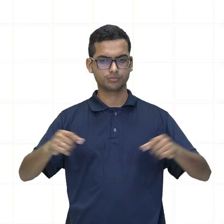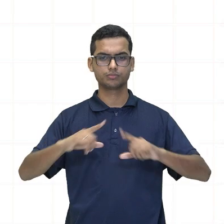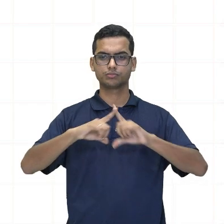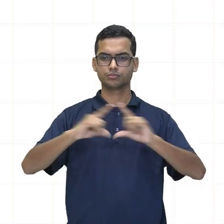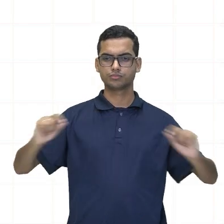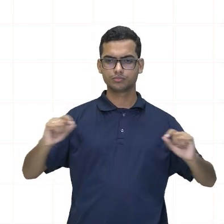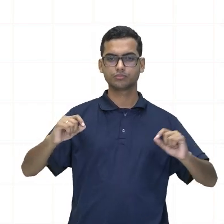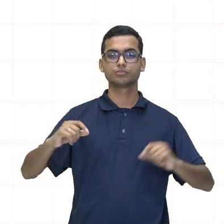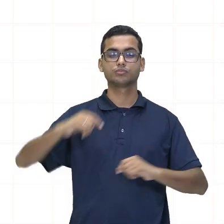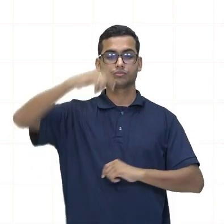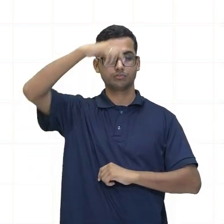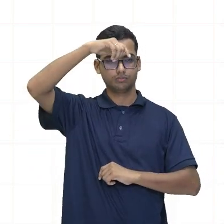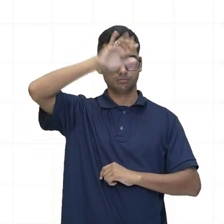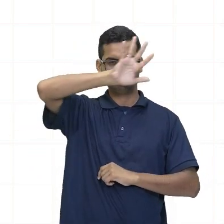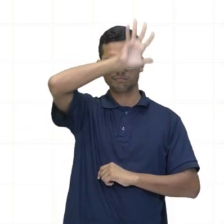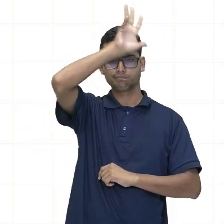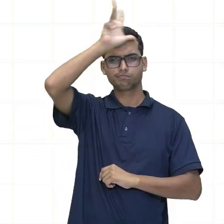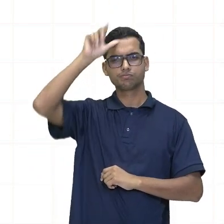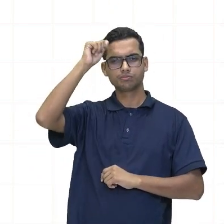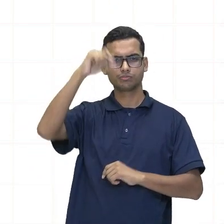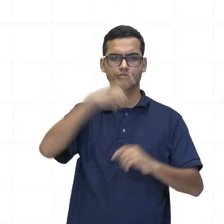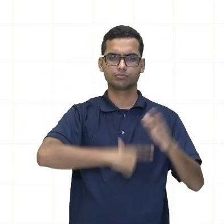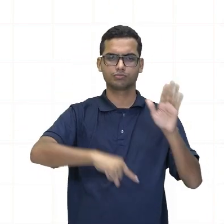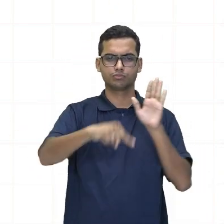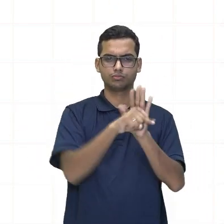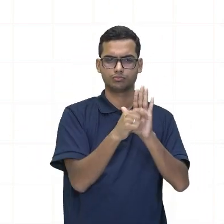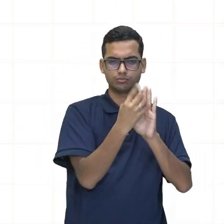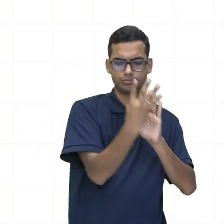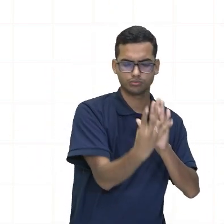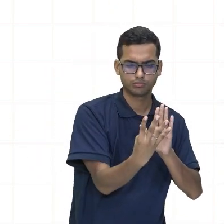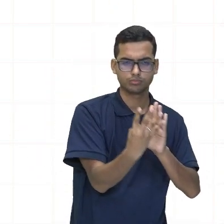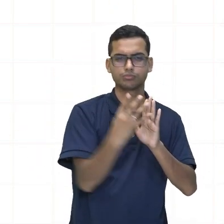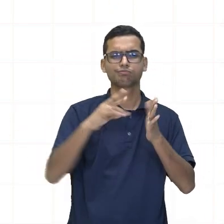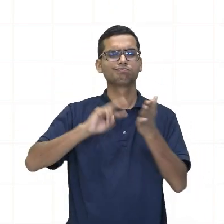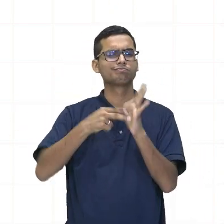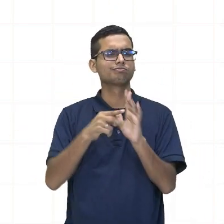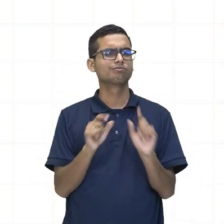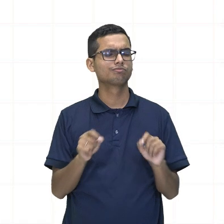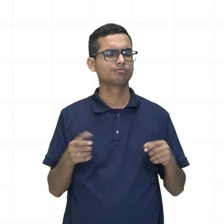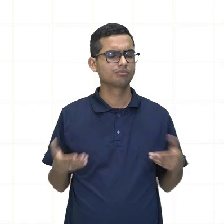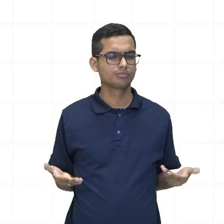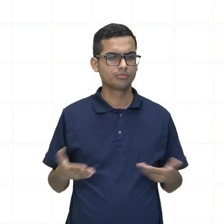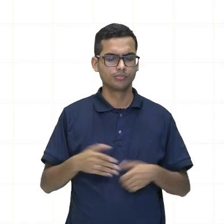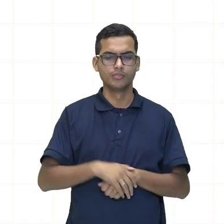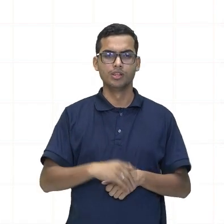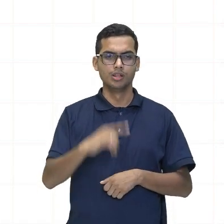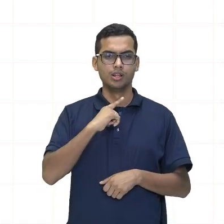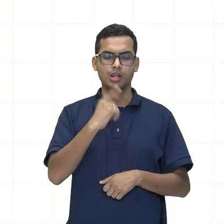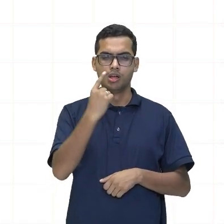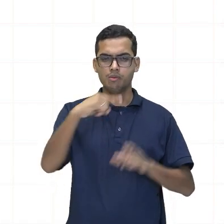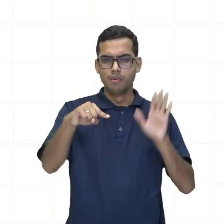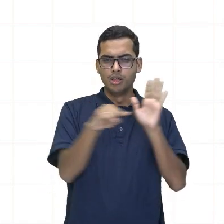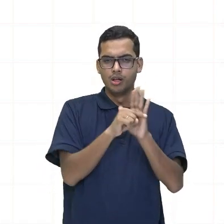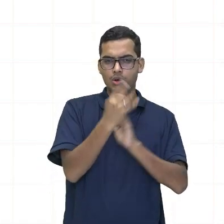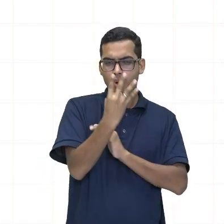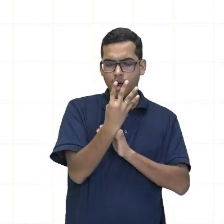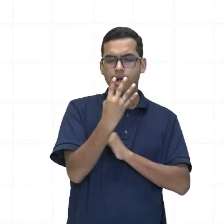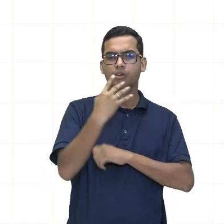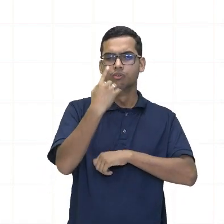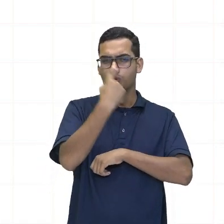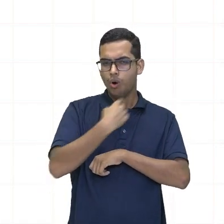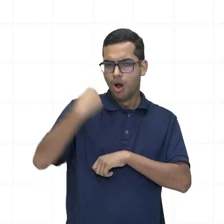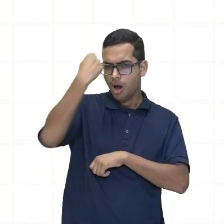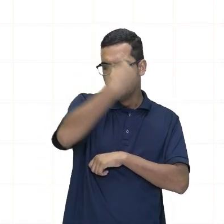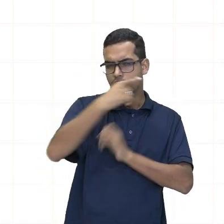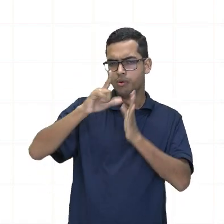no fuso -4. Isso quer dizer que nós estamos com 4 horas de atraso, né,